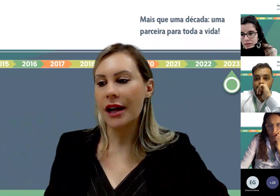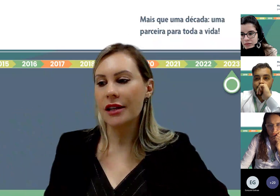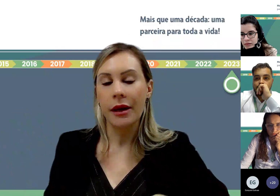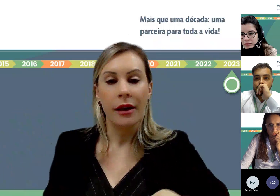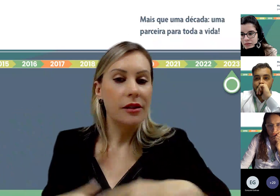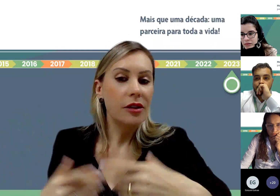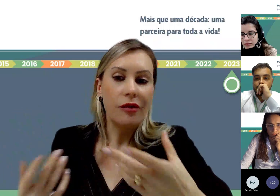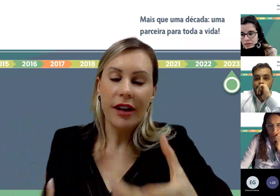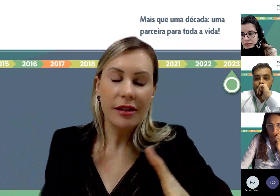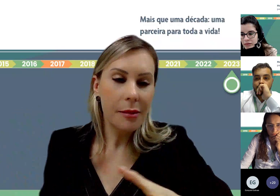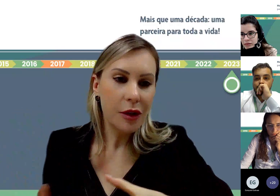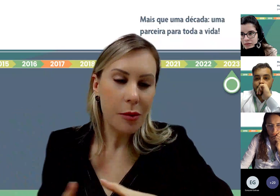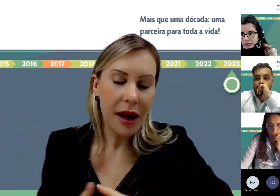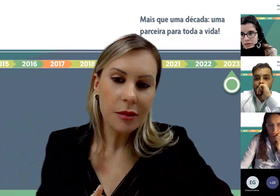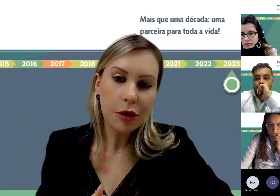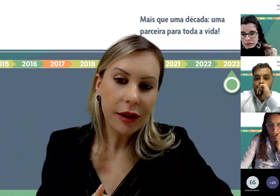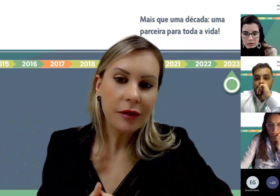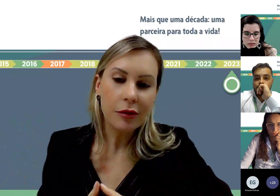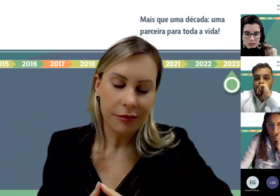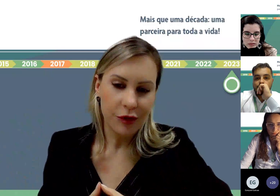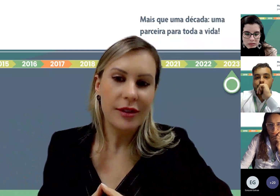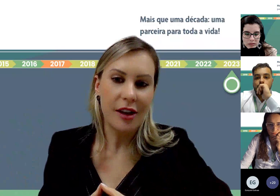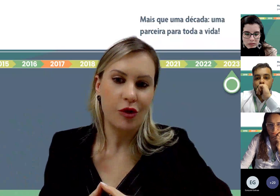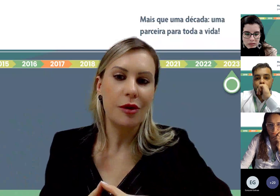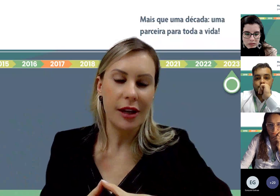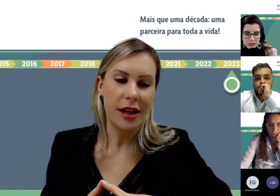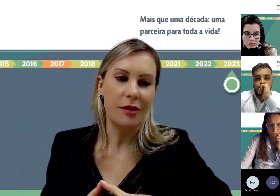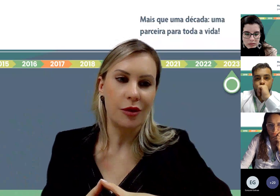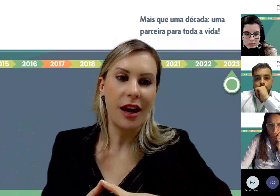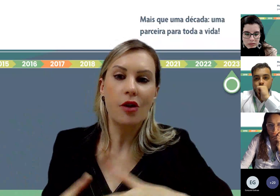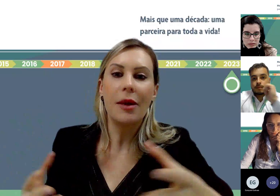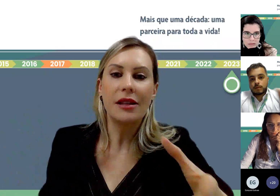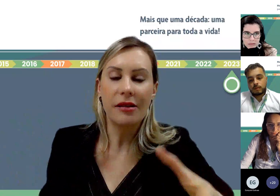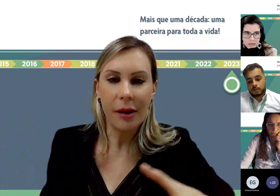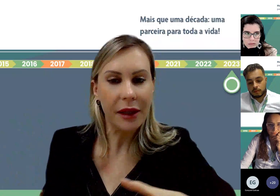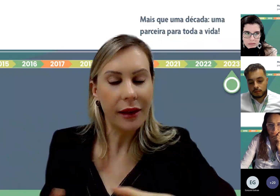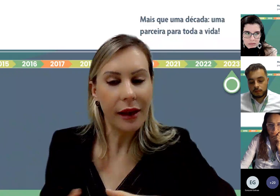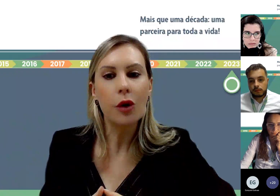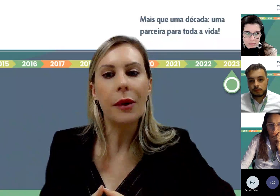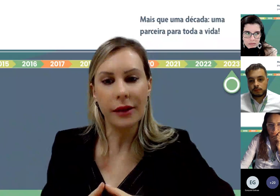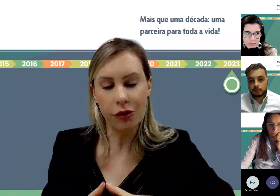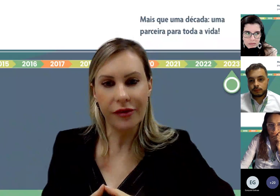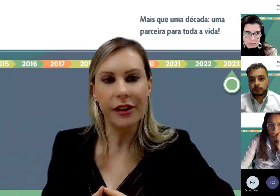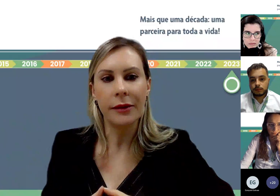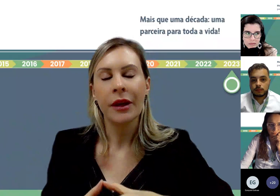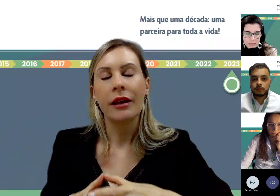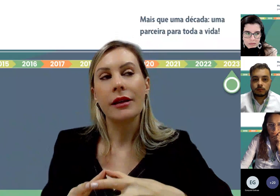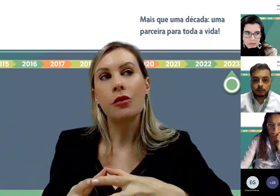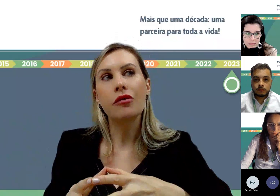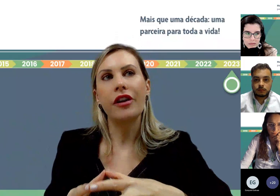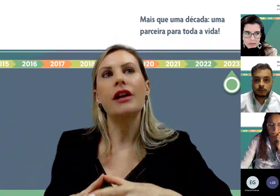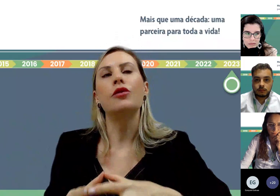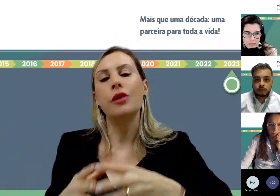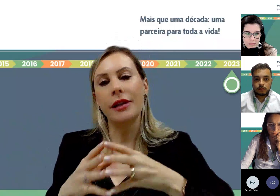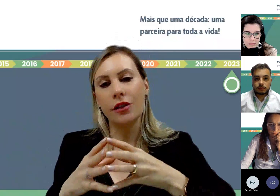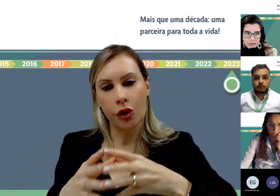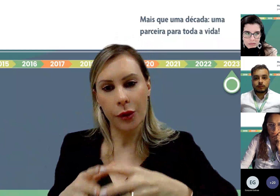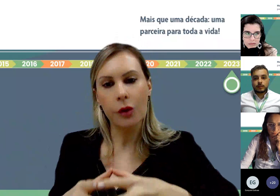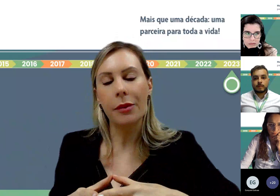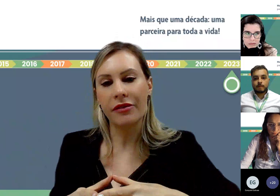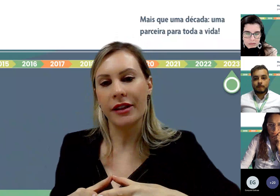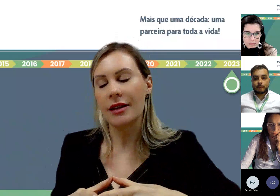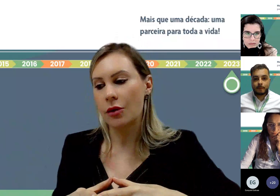da Funpresp, você só vai receber no máximo o teto de 7.500. E aí, como é que você vai manter o teu padrão de vida? Então, o governo, quando